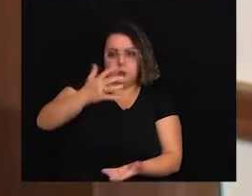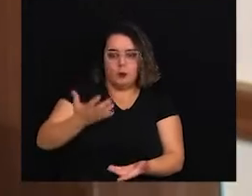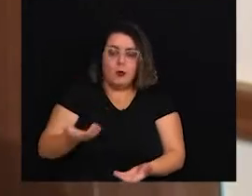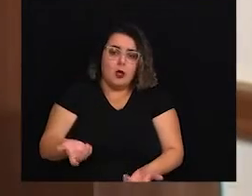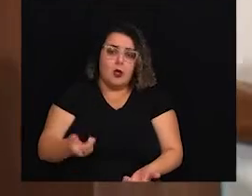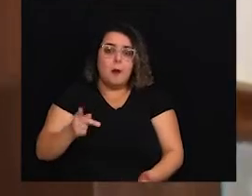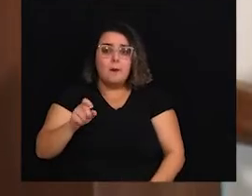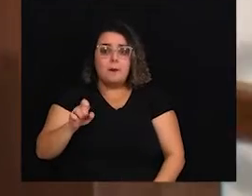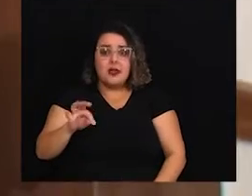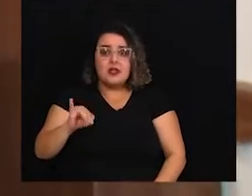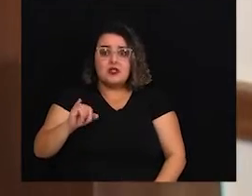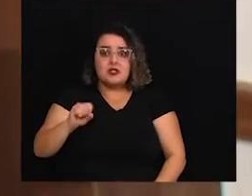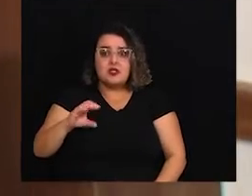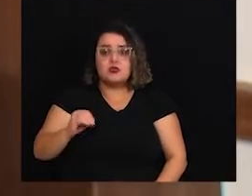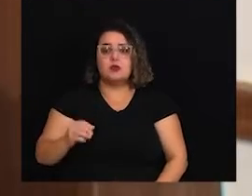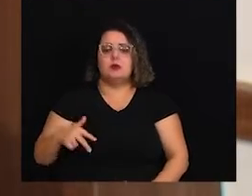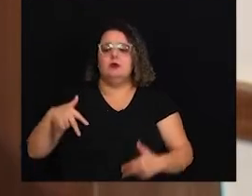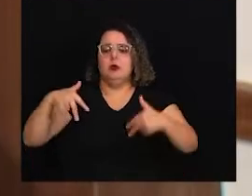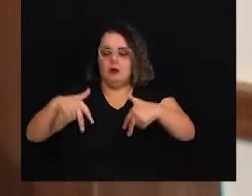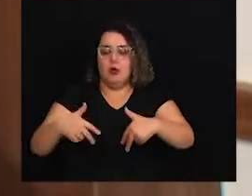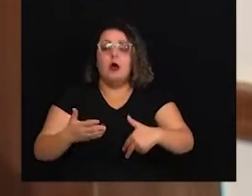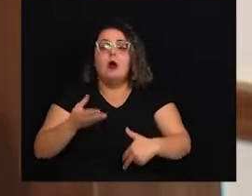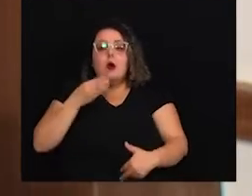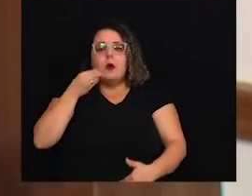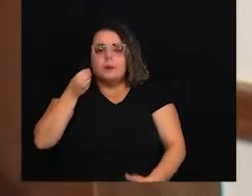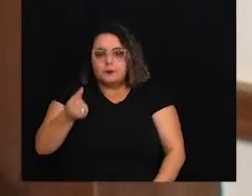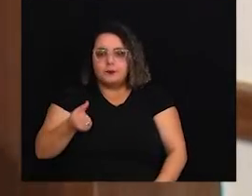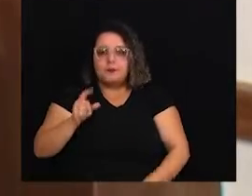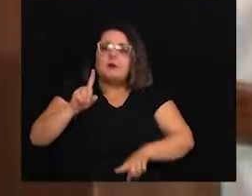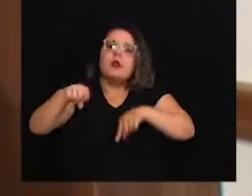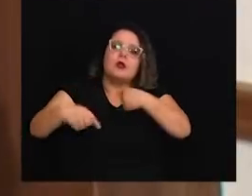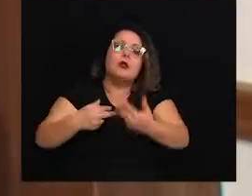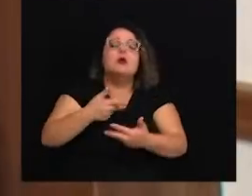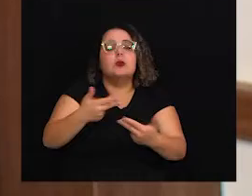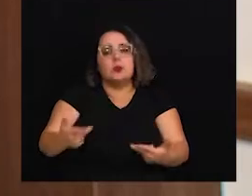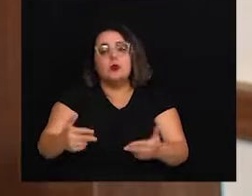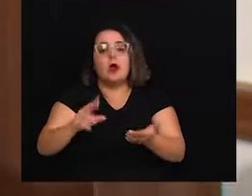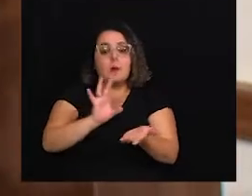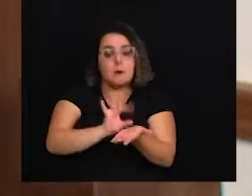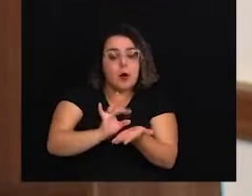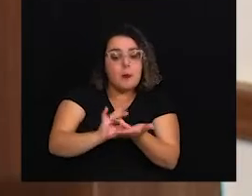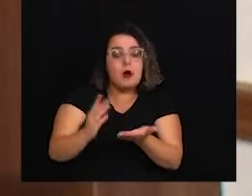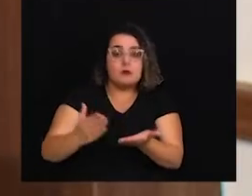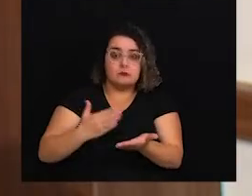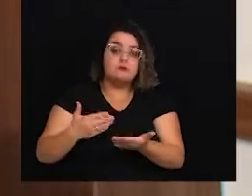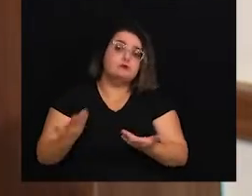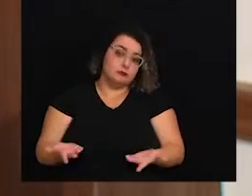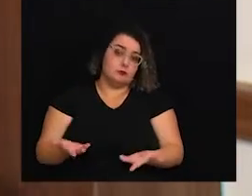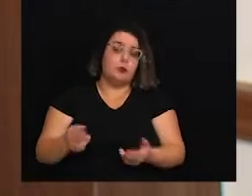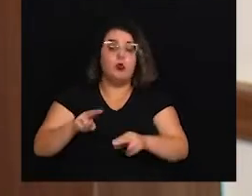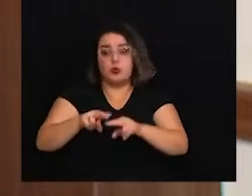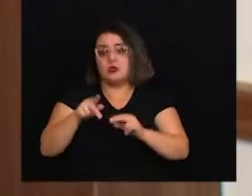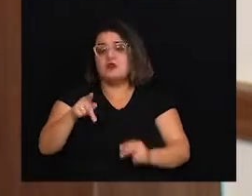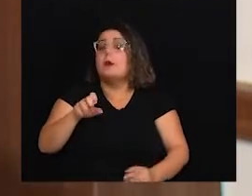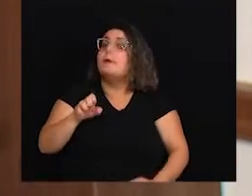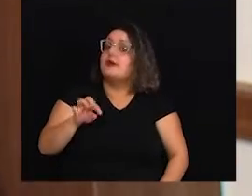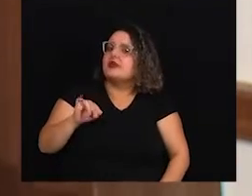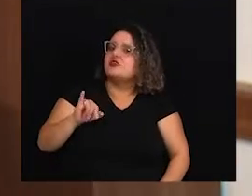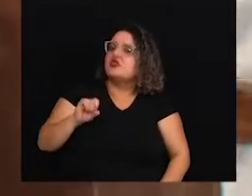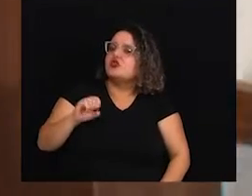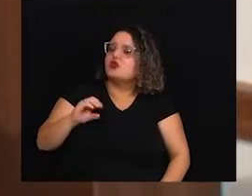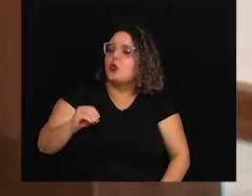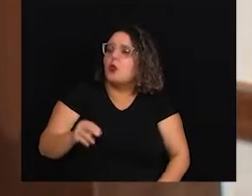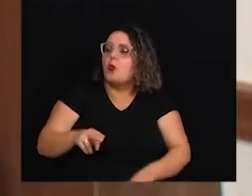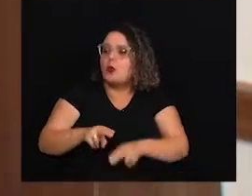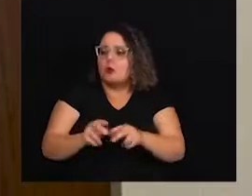maior, mas como ele é um petisco, a intenção é que a pessoa venha, ela prove e prove outras coisas que nós temos no cardápio também. Então por isso que não é um